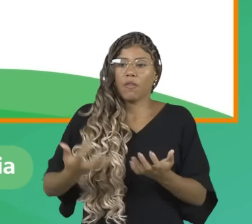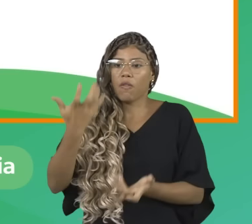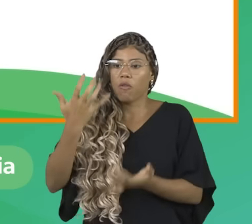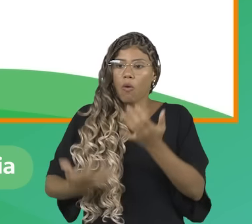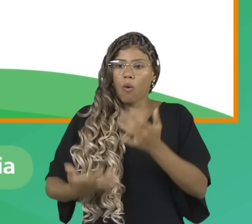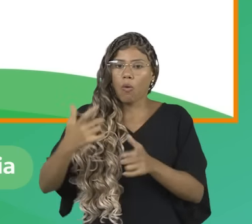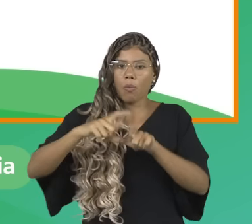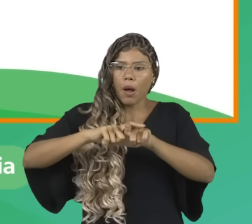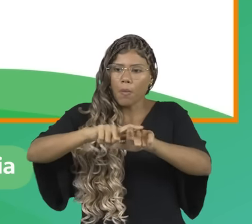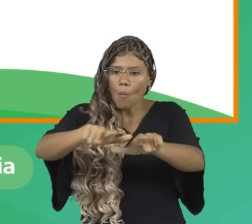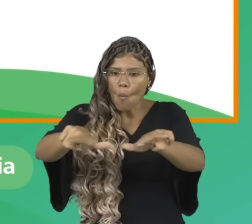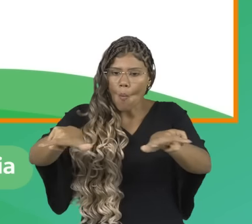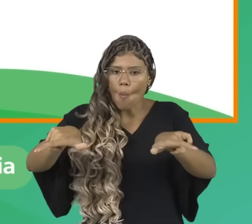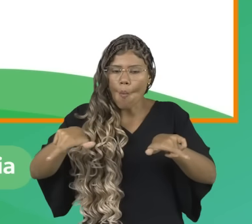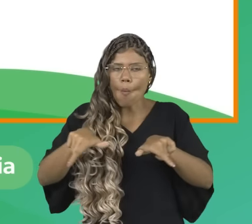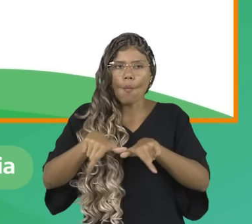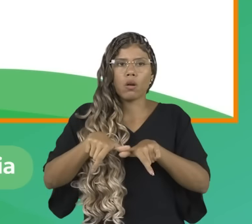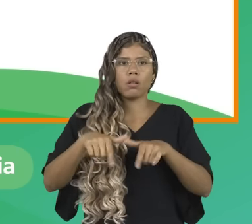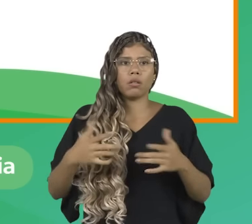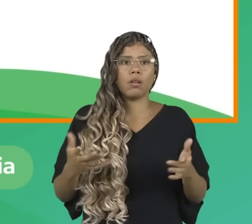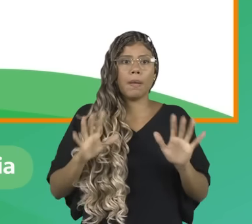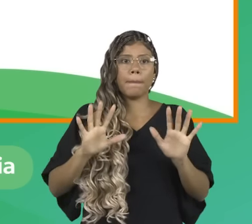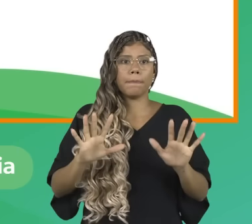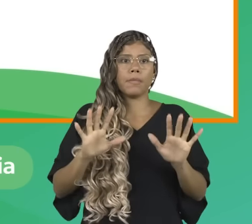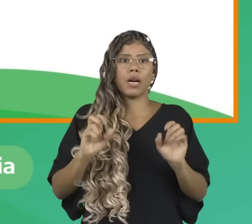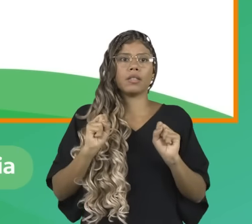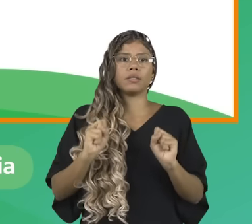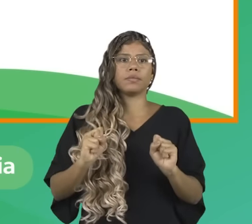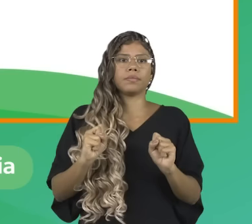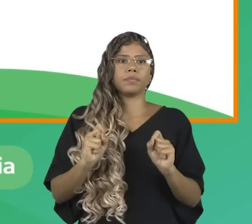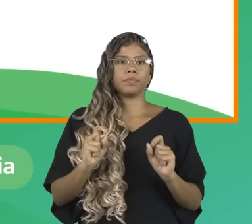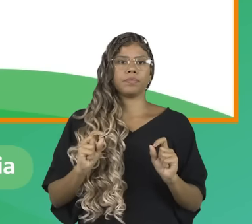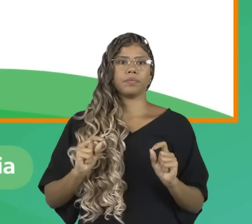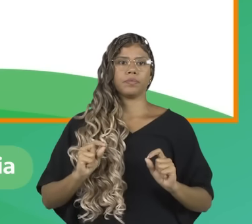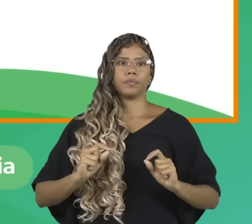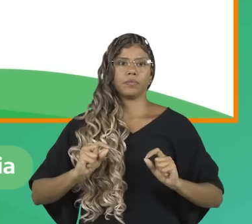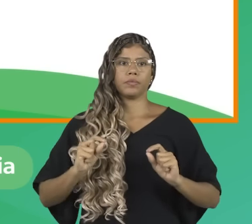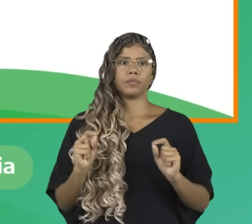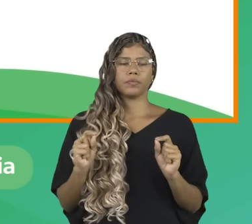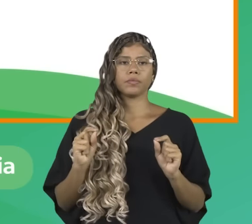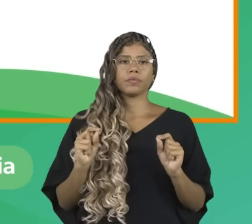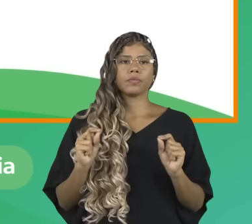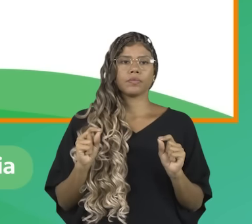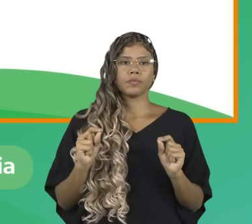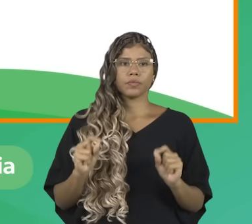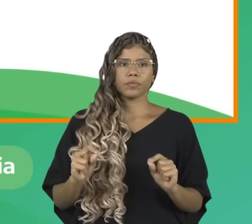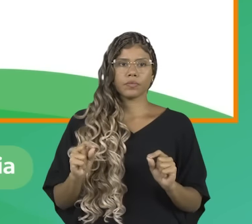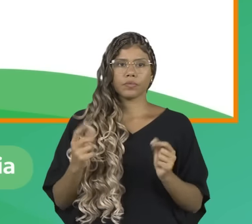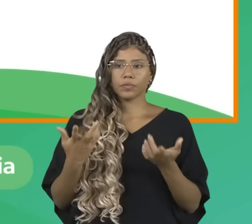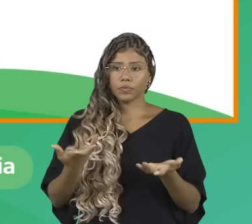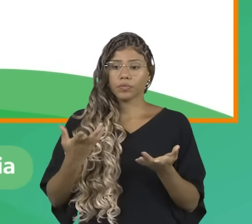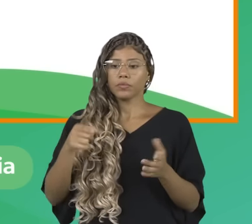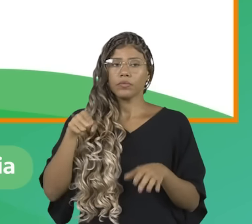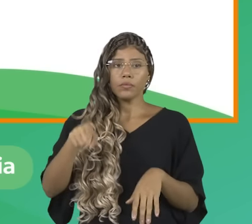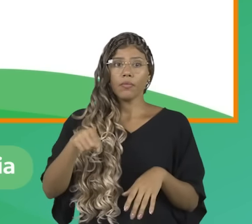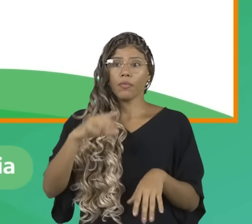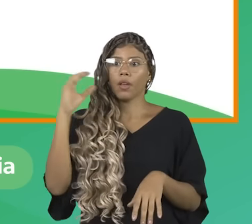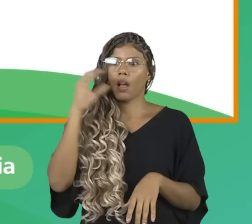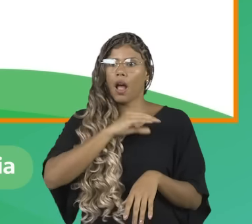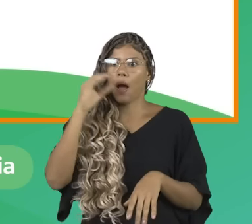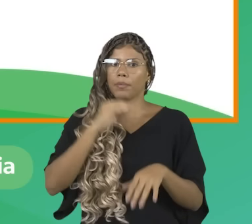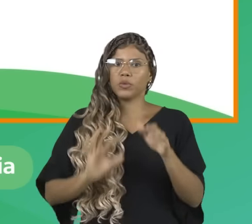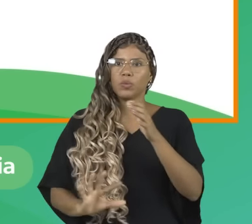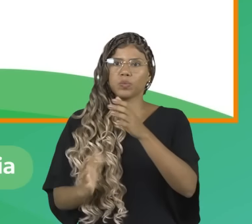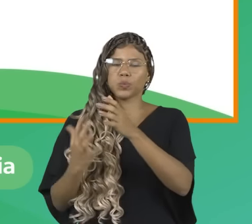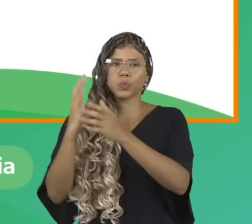solo acelerem a sua proliferação, fazendo com que aquele ambiente acelere o seu processo de renovação. Agora, tem que ter